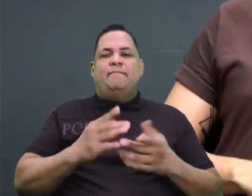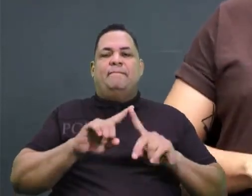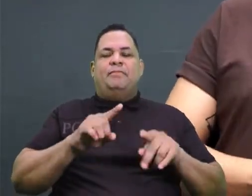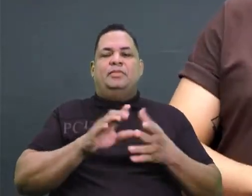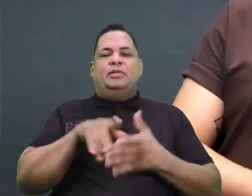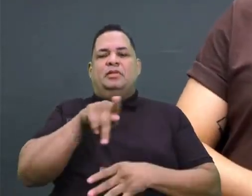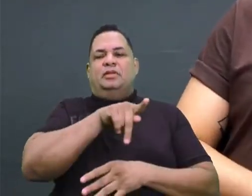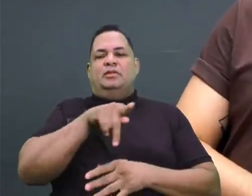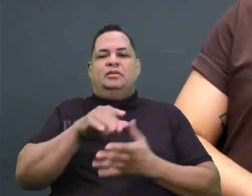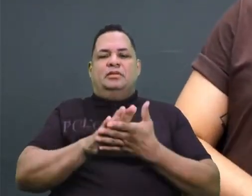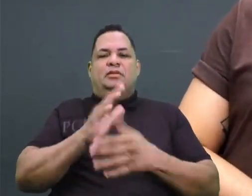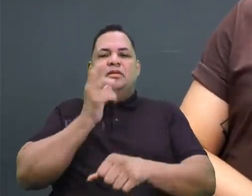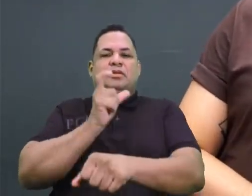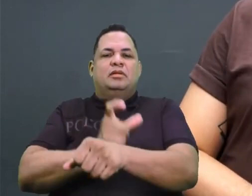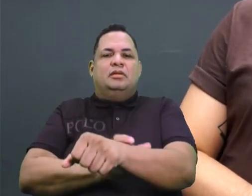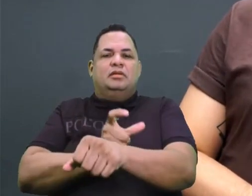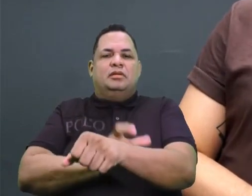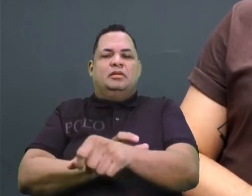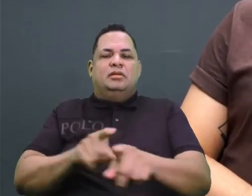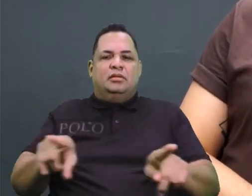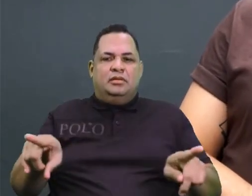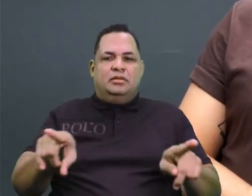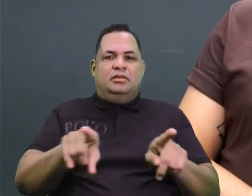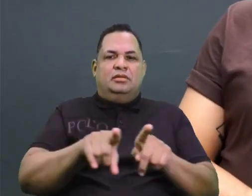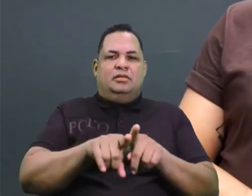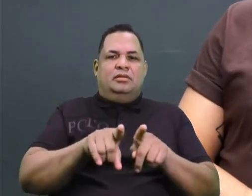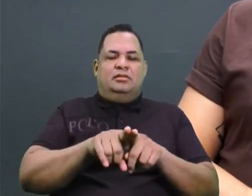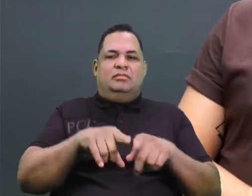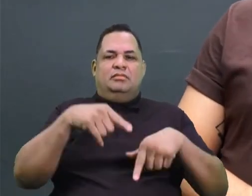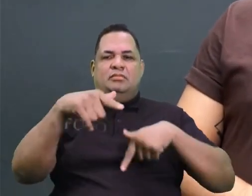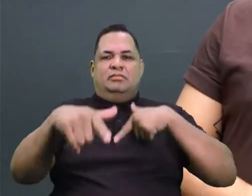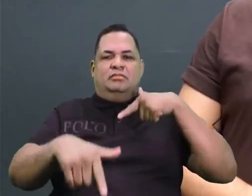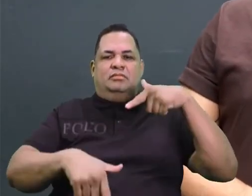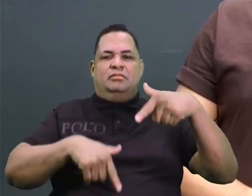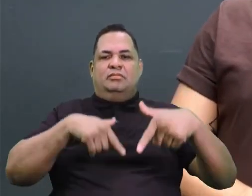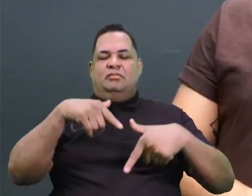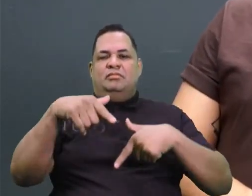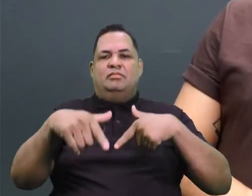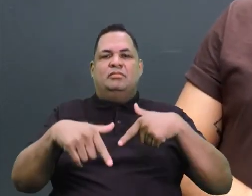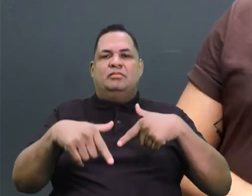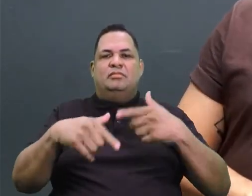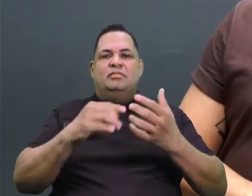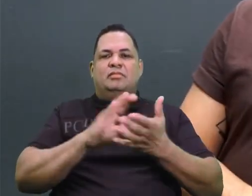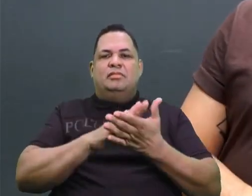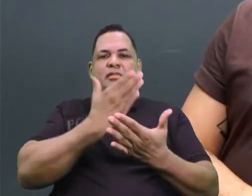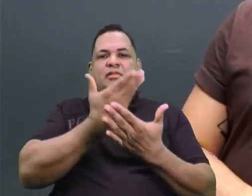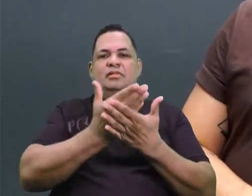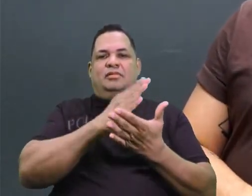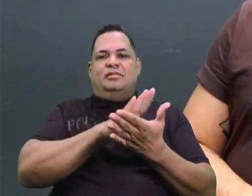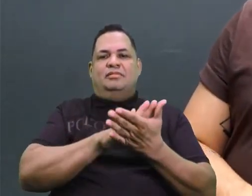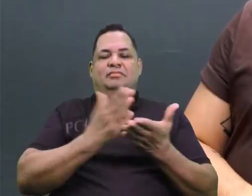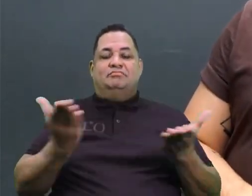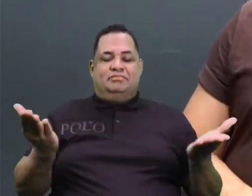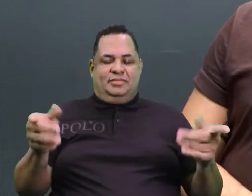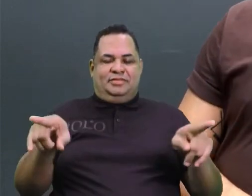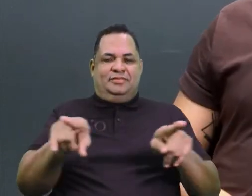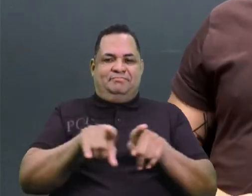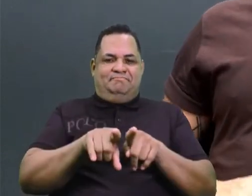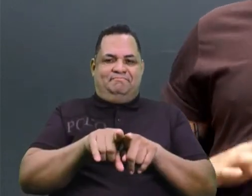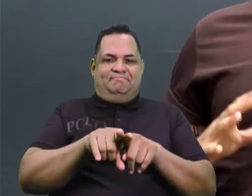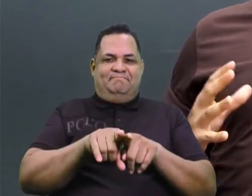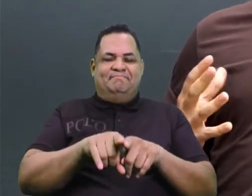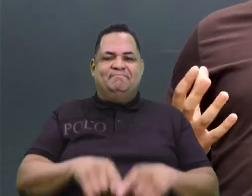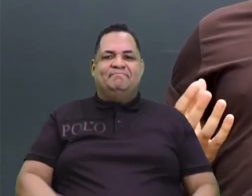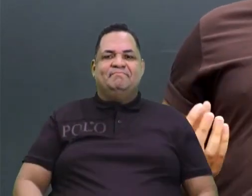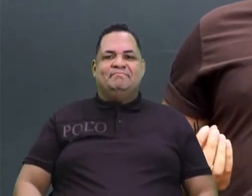que está aqui com a gente hoje, ela também já atuou como intérprete algumas vezes.